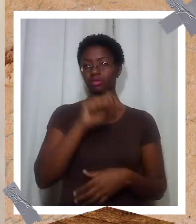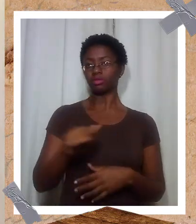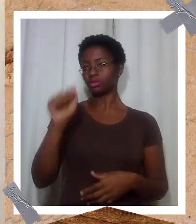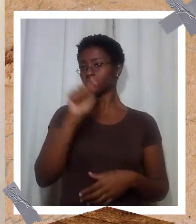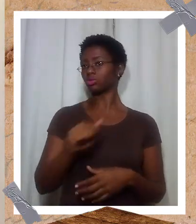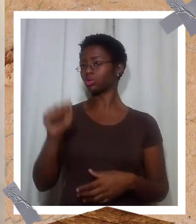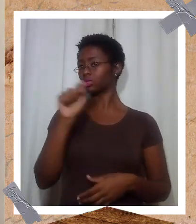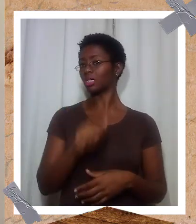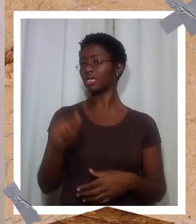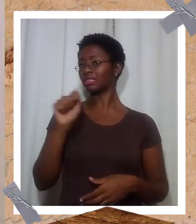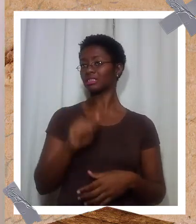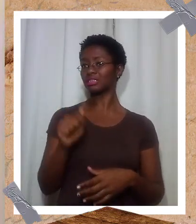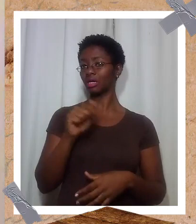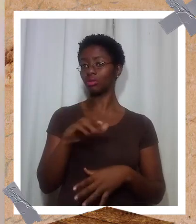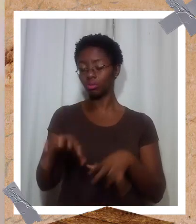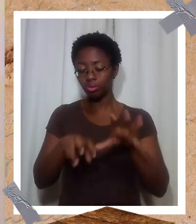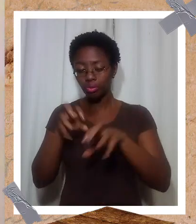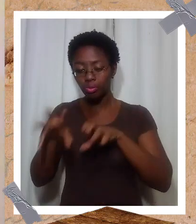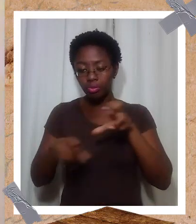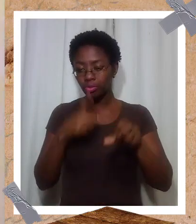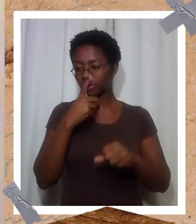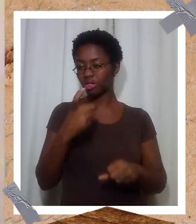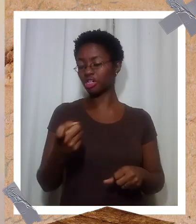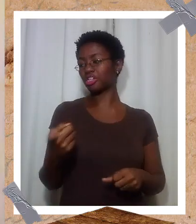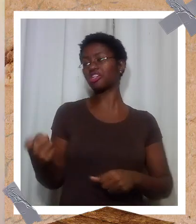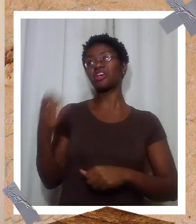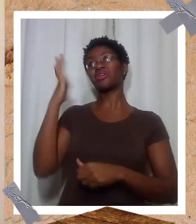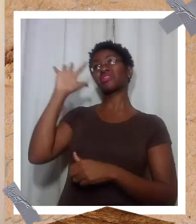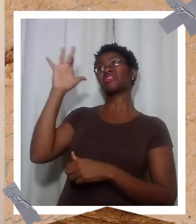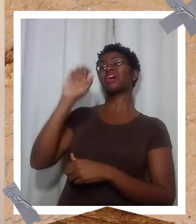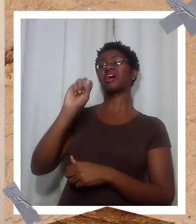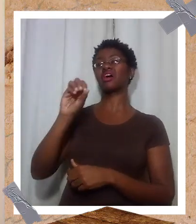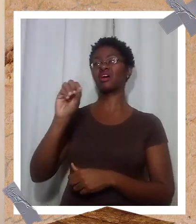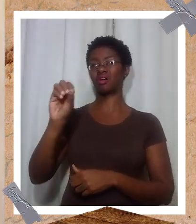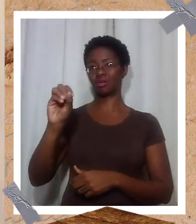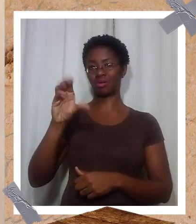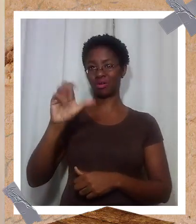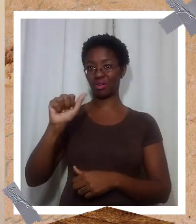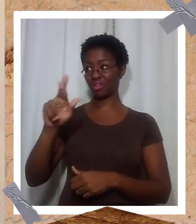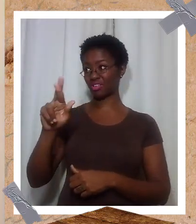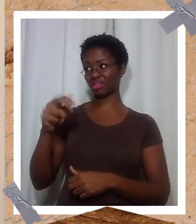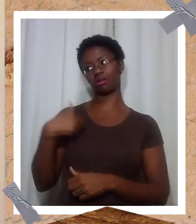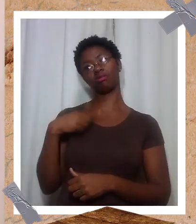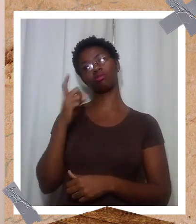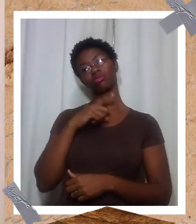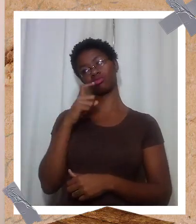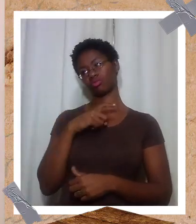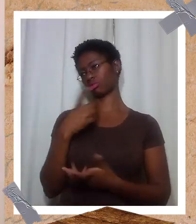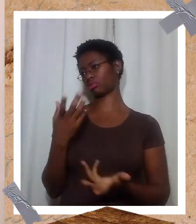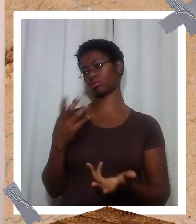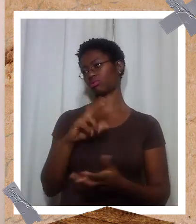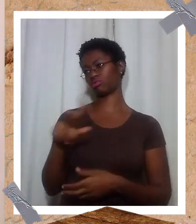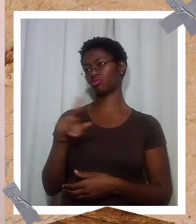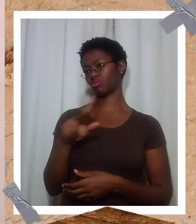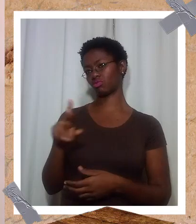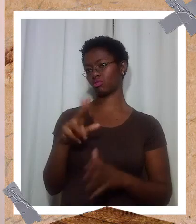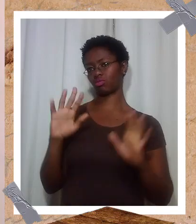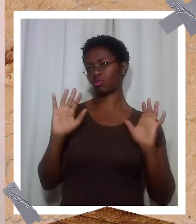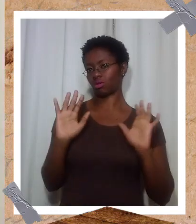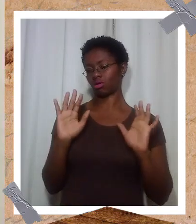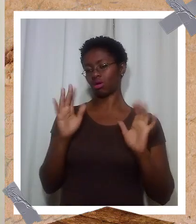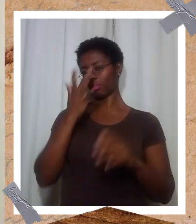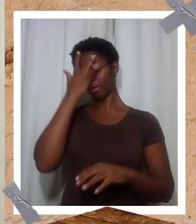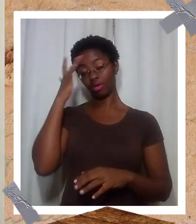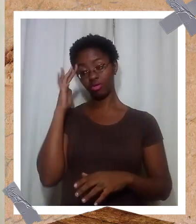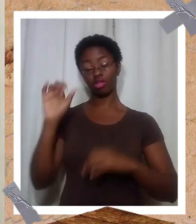Oscar, seria muito leviano, muito mentiroso da minha parte. E não foi isso que aconteceu na minha vida, porque ninguém se torna catador, ninguém